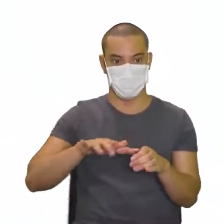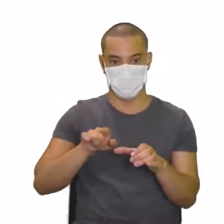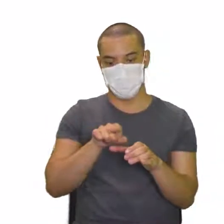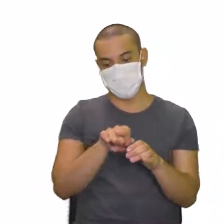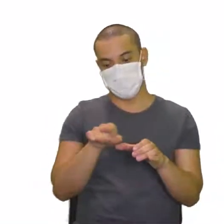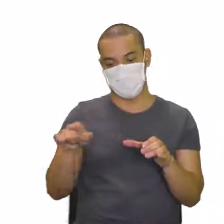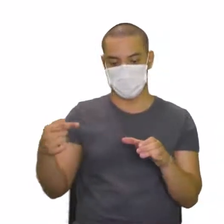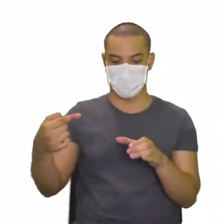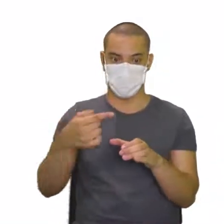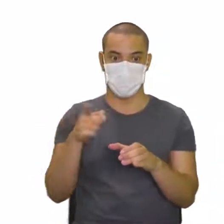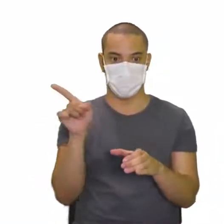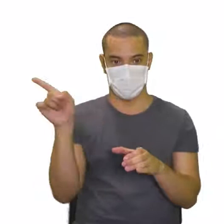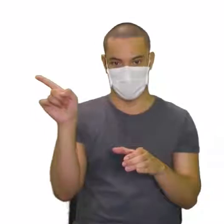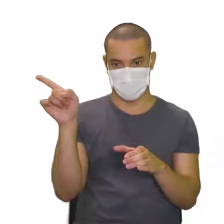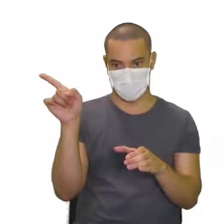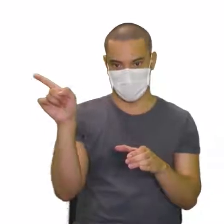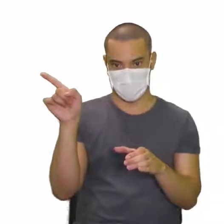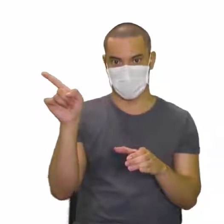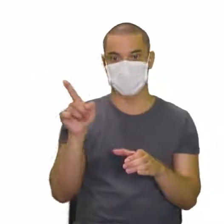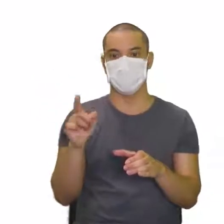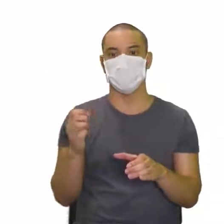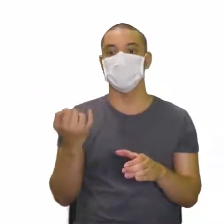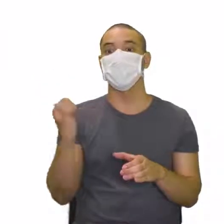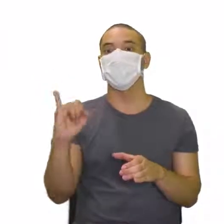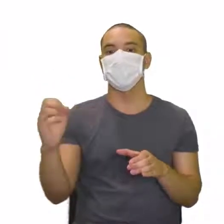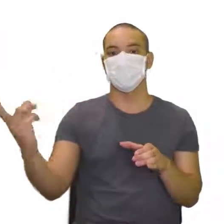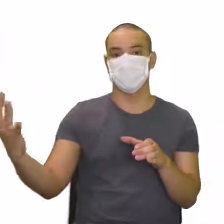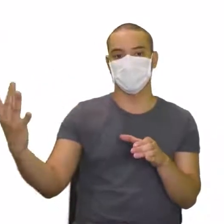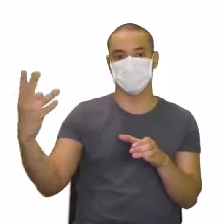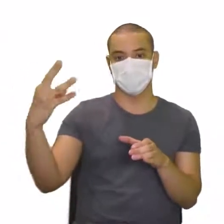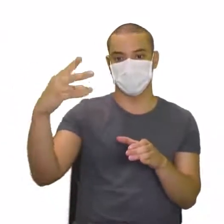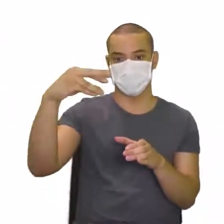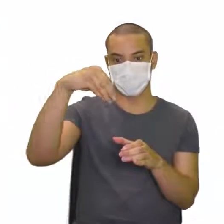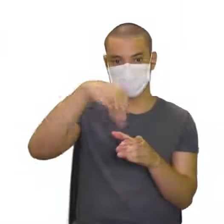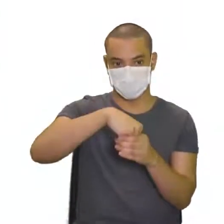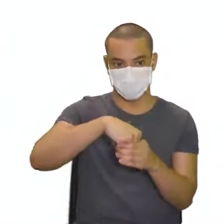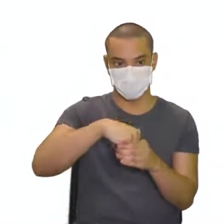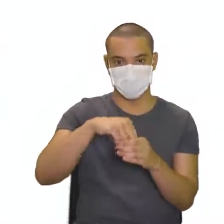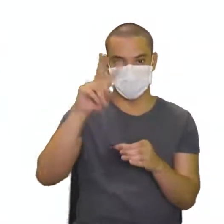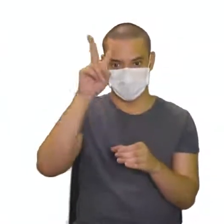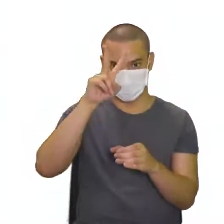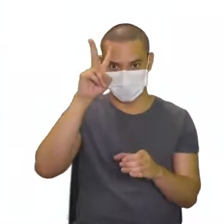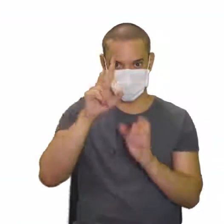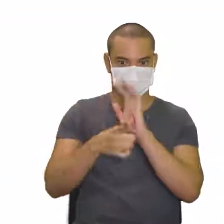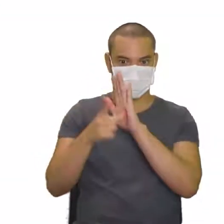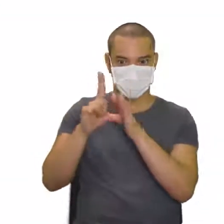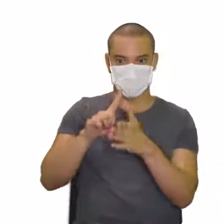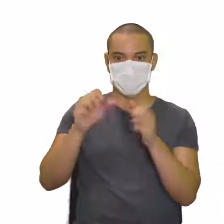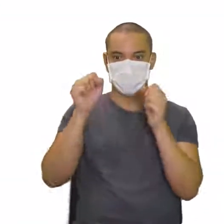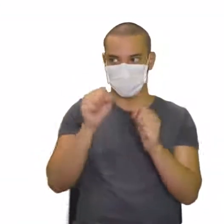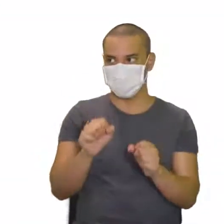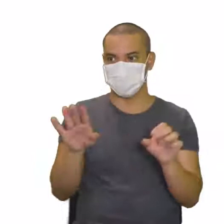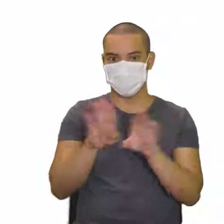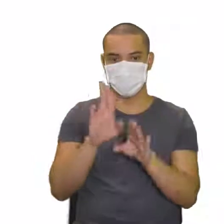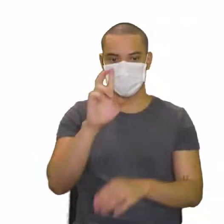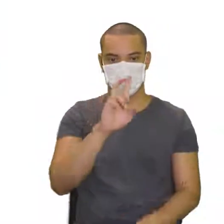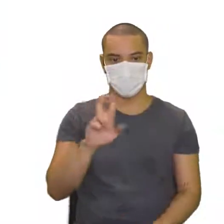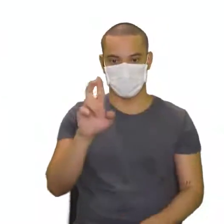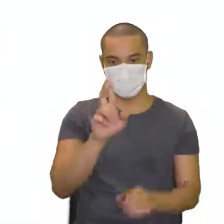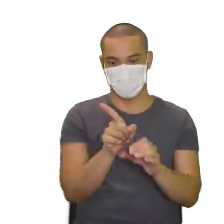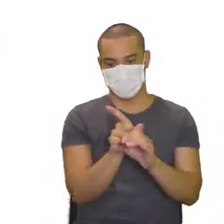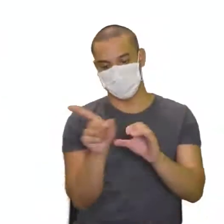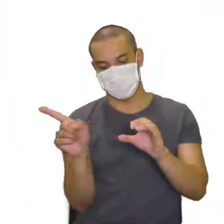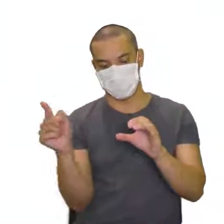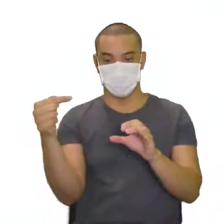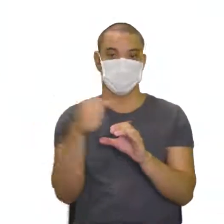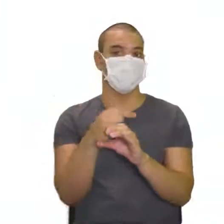Eu posso também, pessoal, quando a corrente está entrando no plano do papel. Então, a gente pode observar.